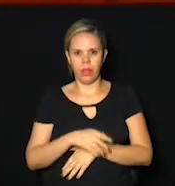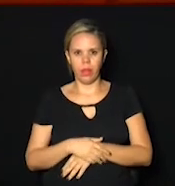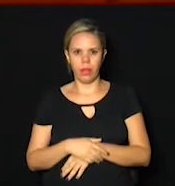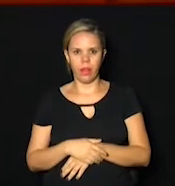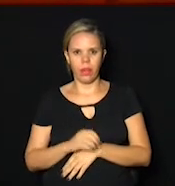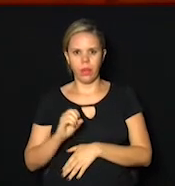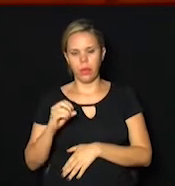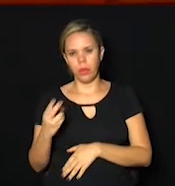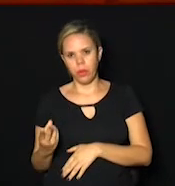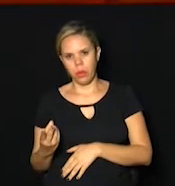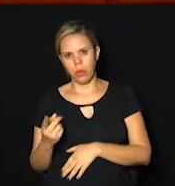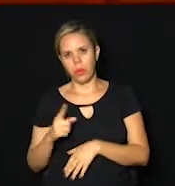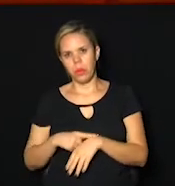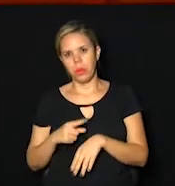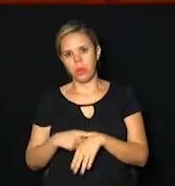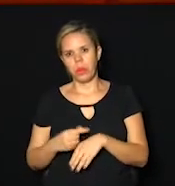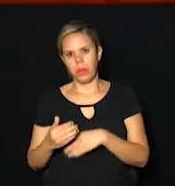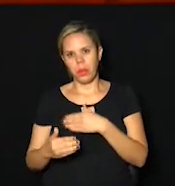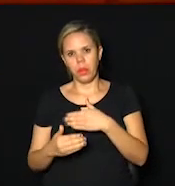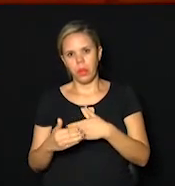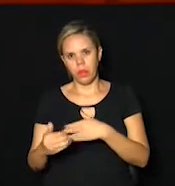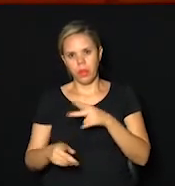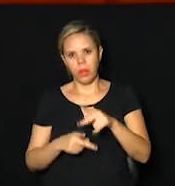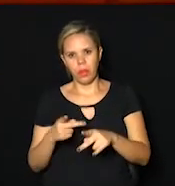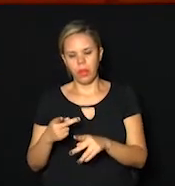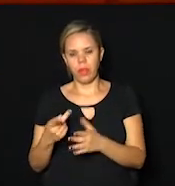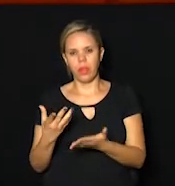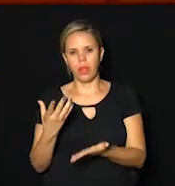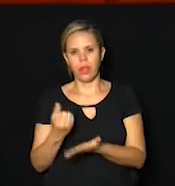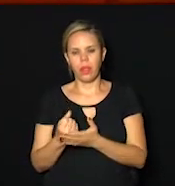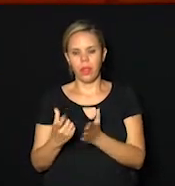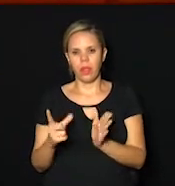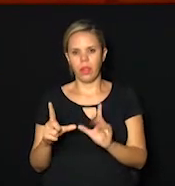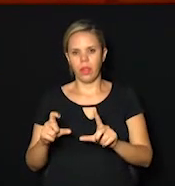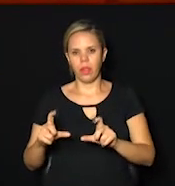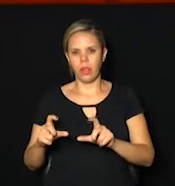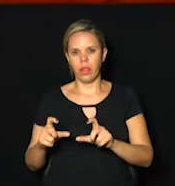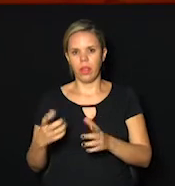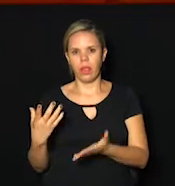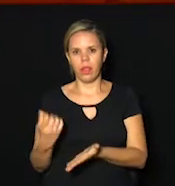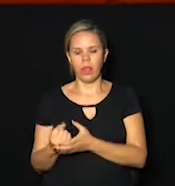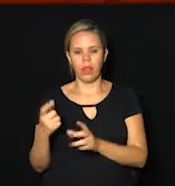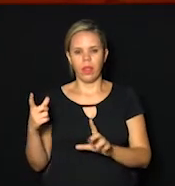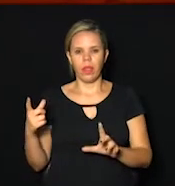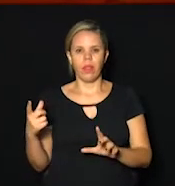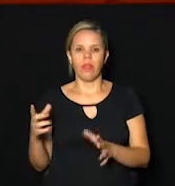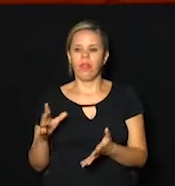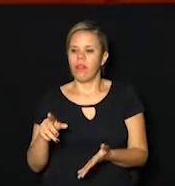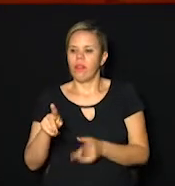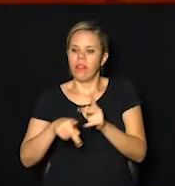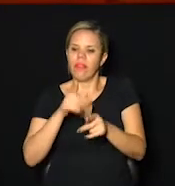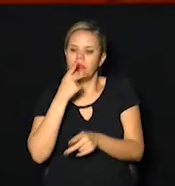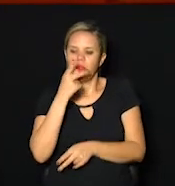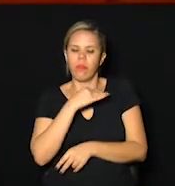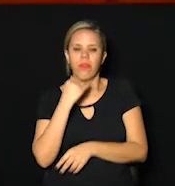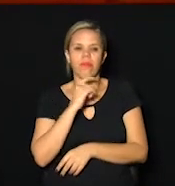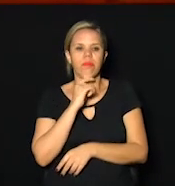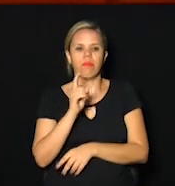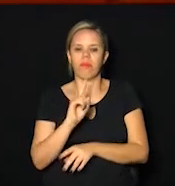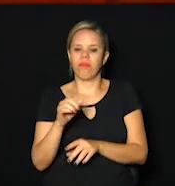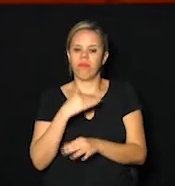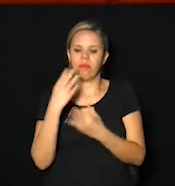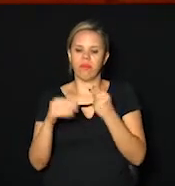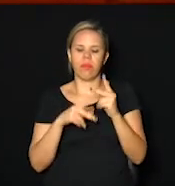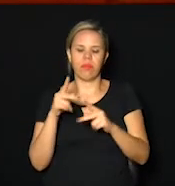ou fica por um bom tempo, as pessoas dão print. Ah, você disse que não morreria ninguém. Ah, olha só, morreu um monte de gente.